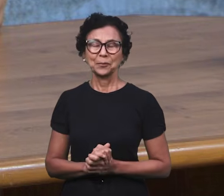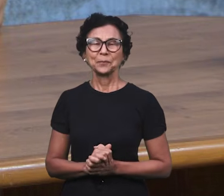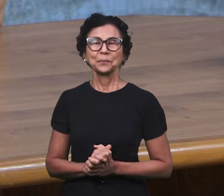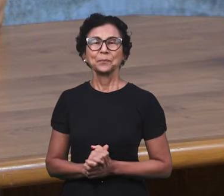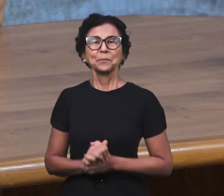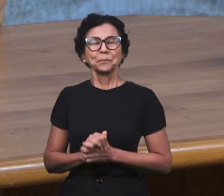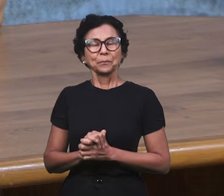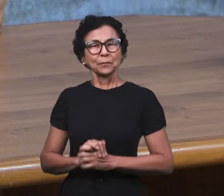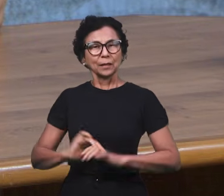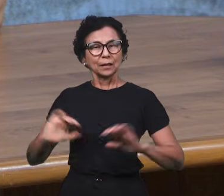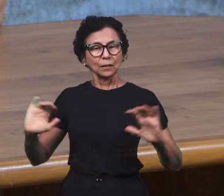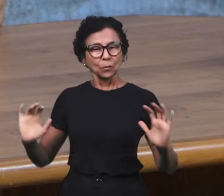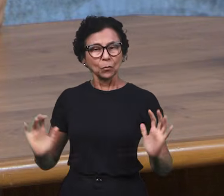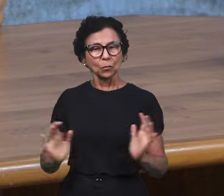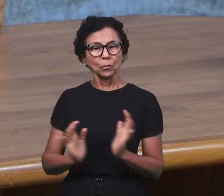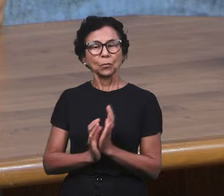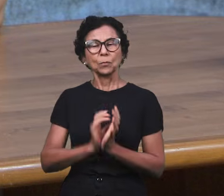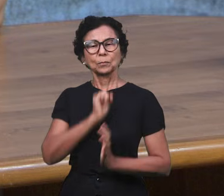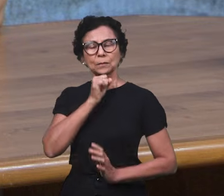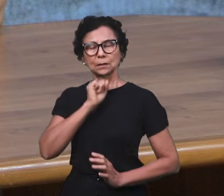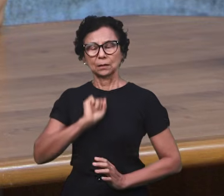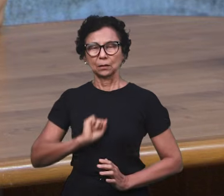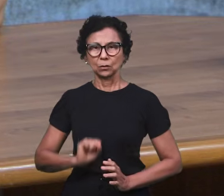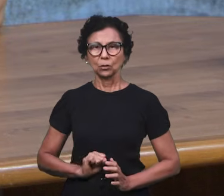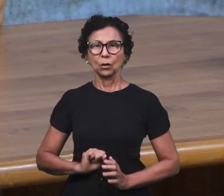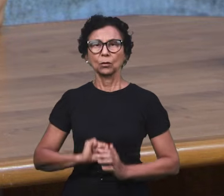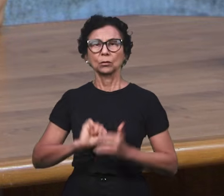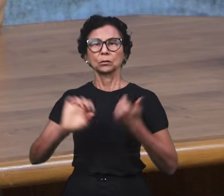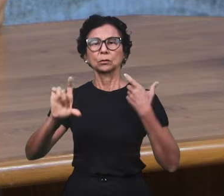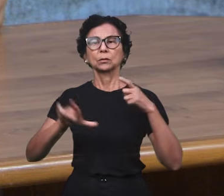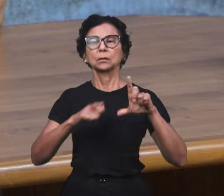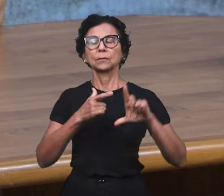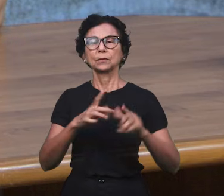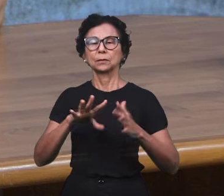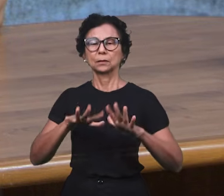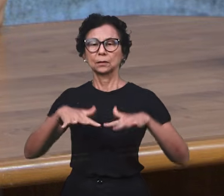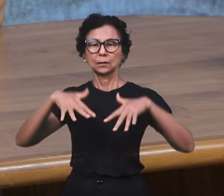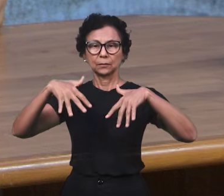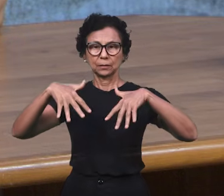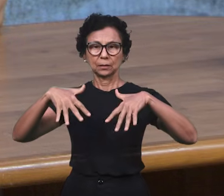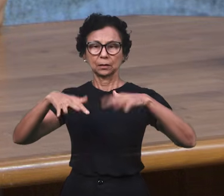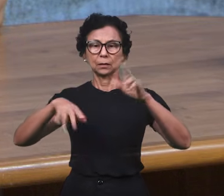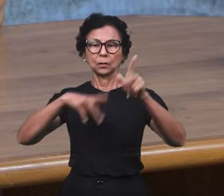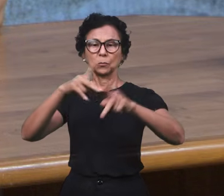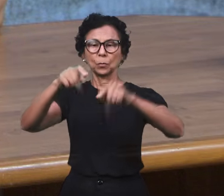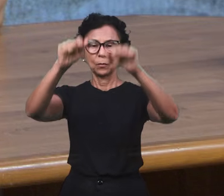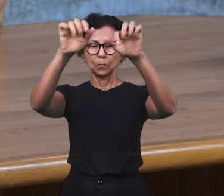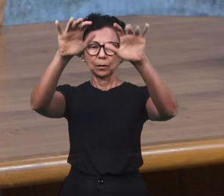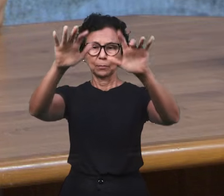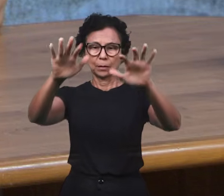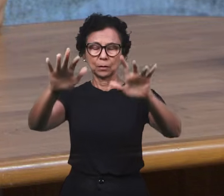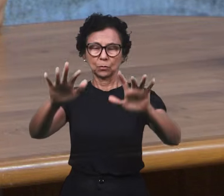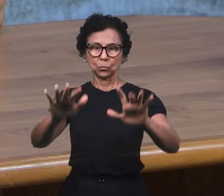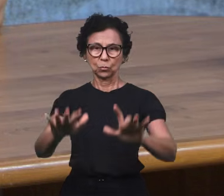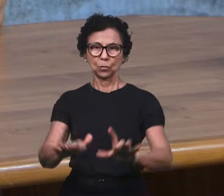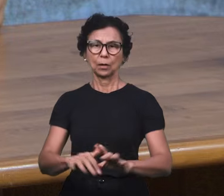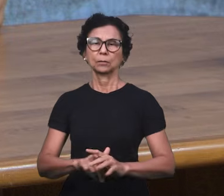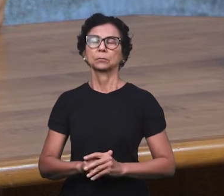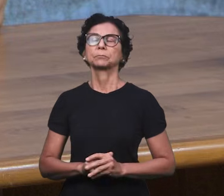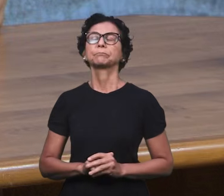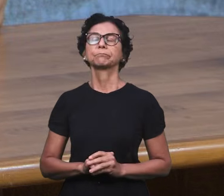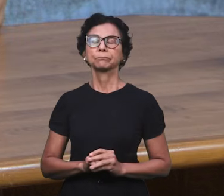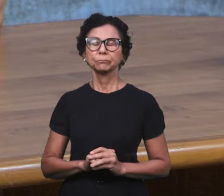os levitas, se levantaram e abençoaram o povo, e a sua voz foi